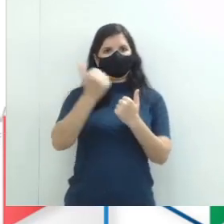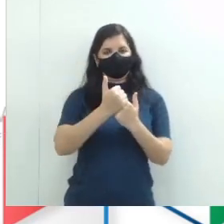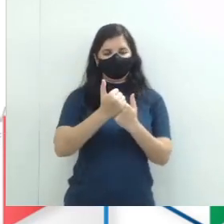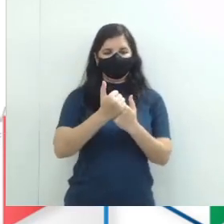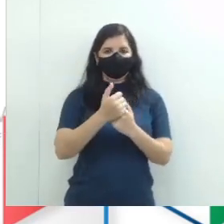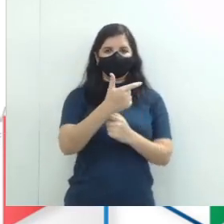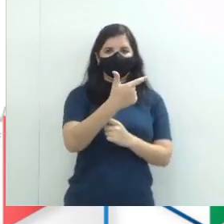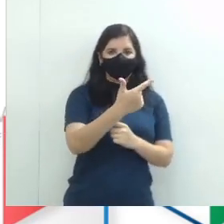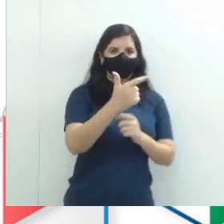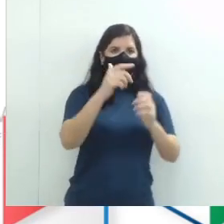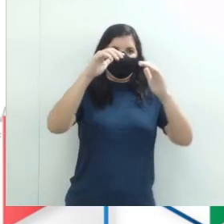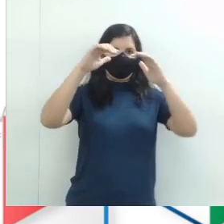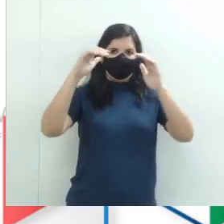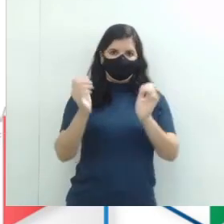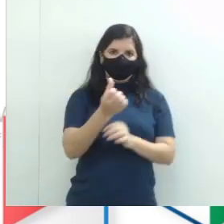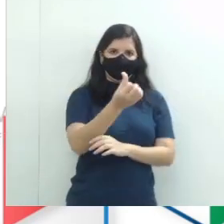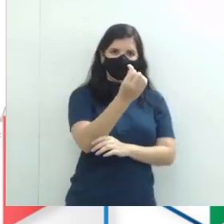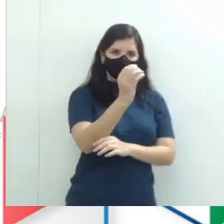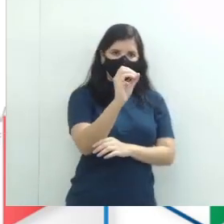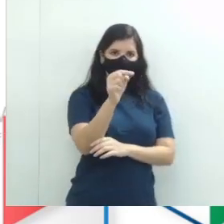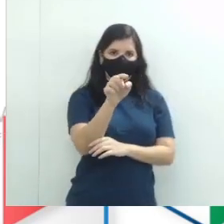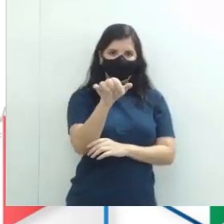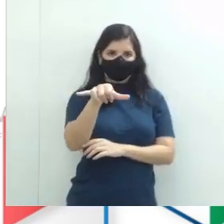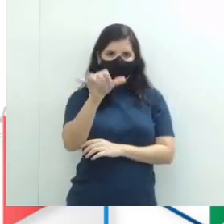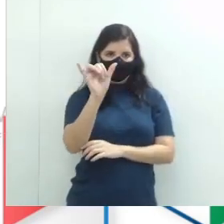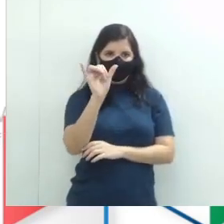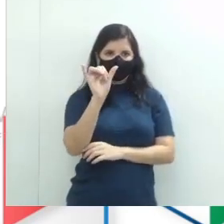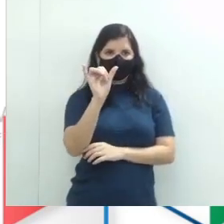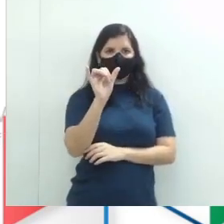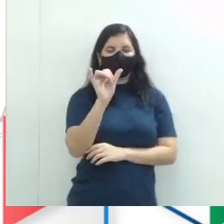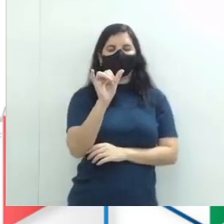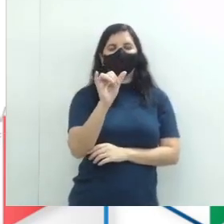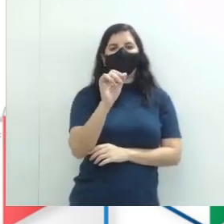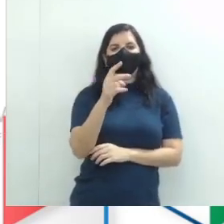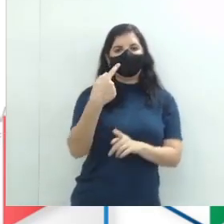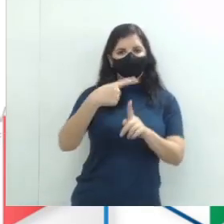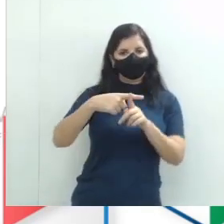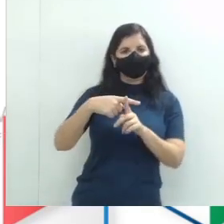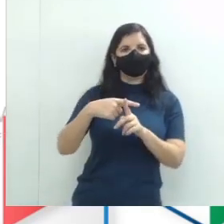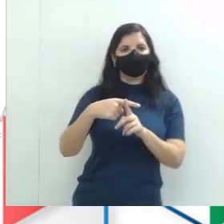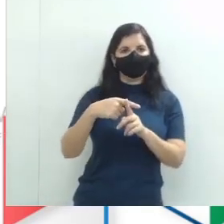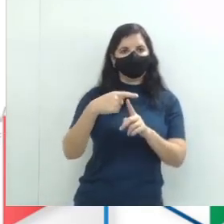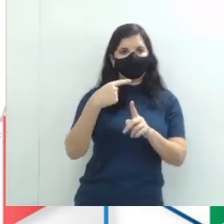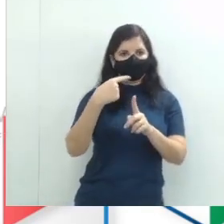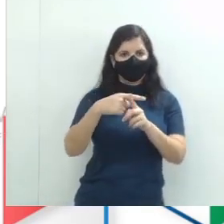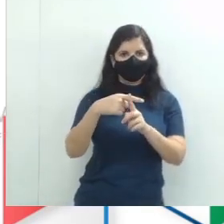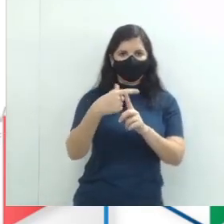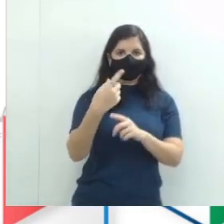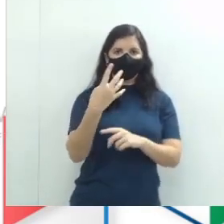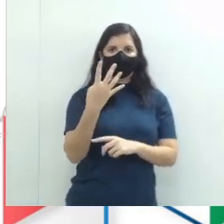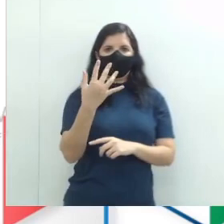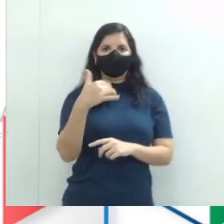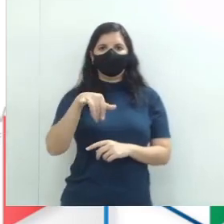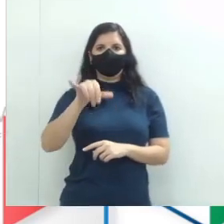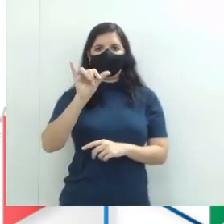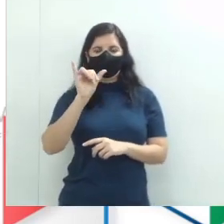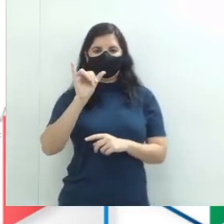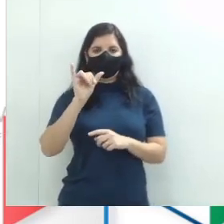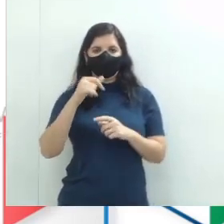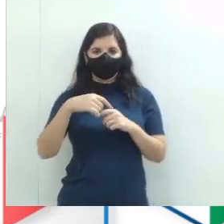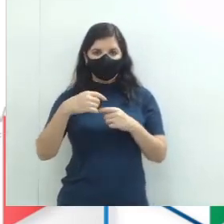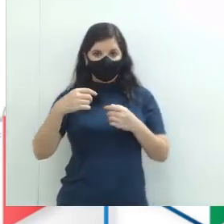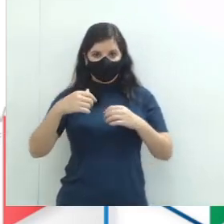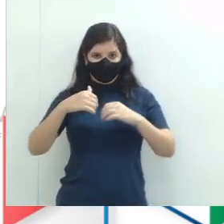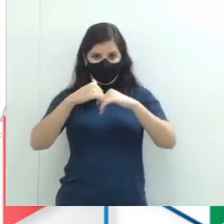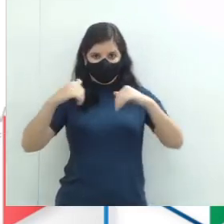na equação. 2 vezes 60 menos y, que é o valor de x que eu isolei logo no primeiro momento. Fazendo a